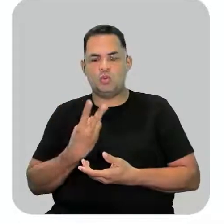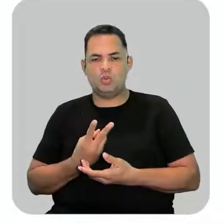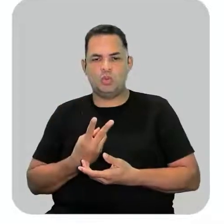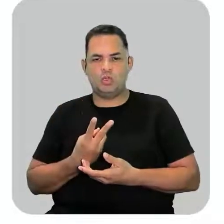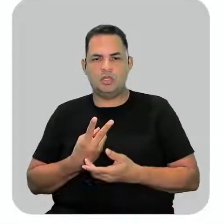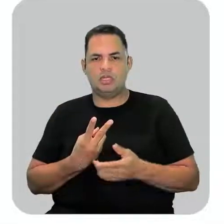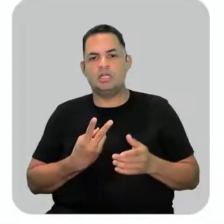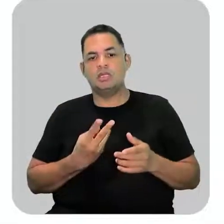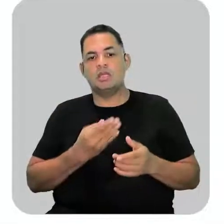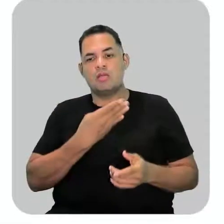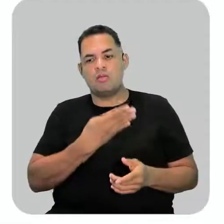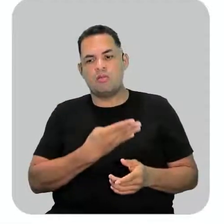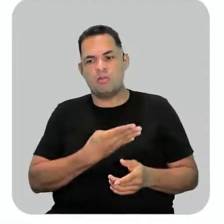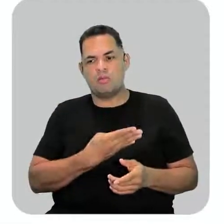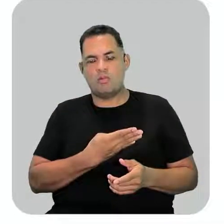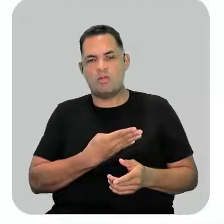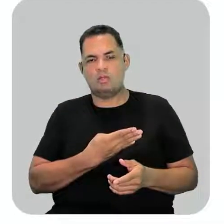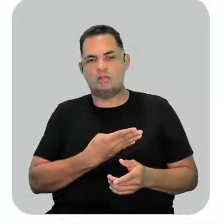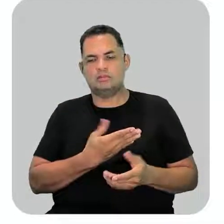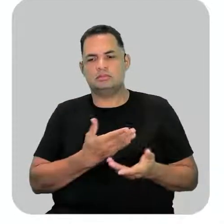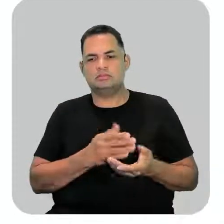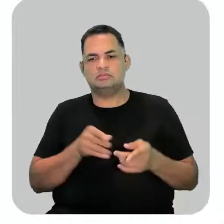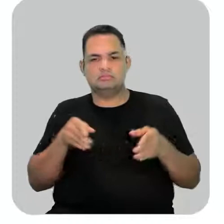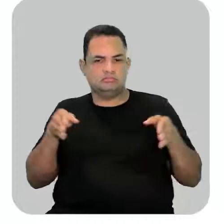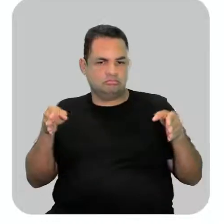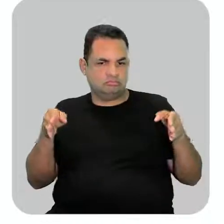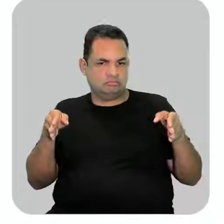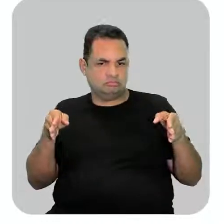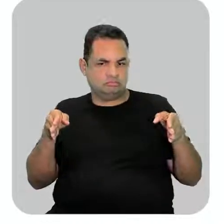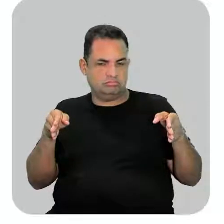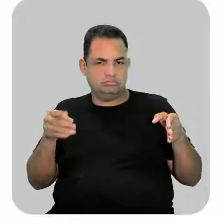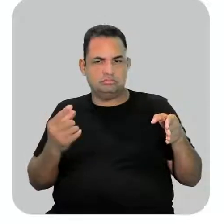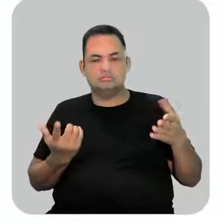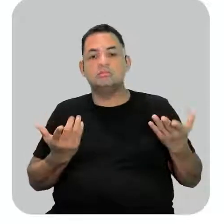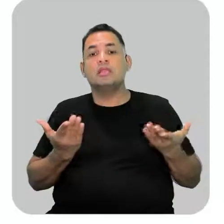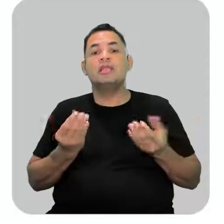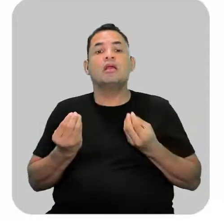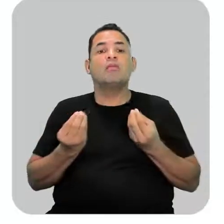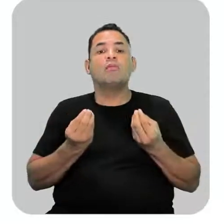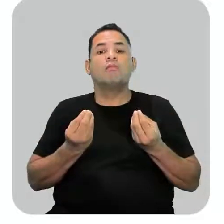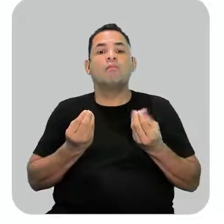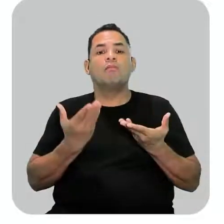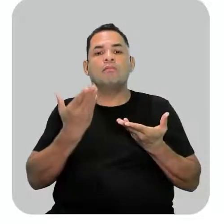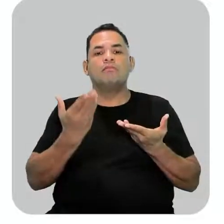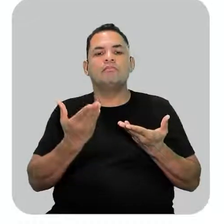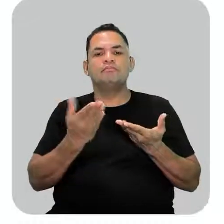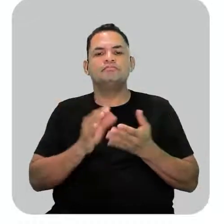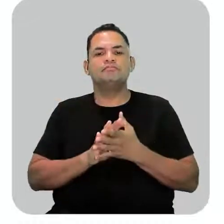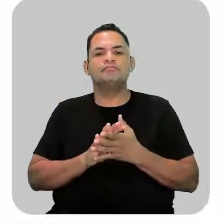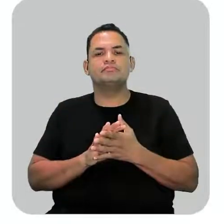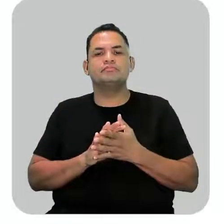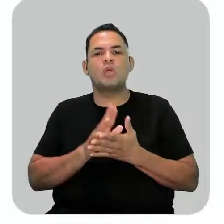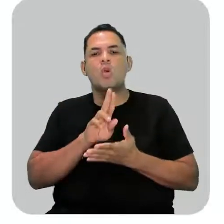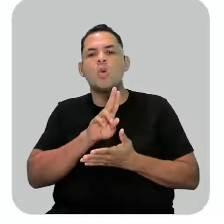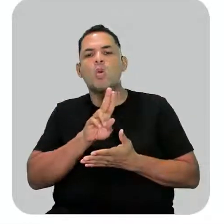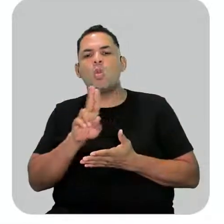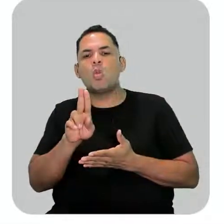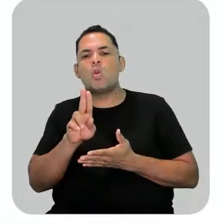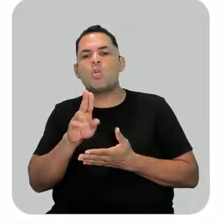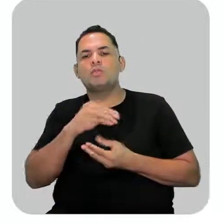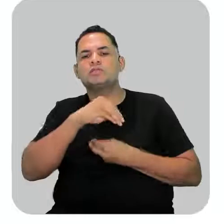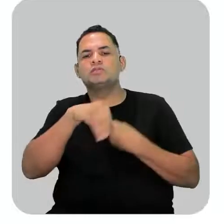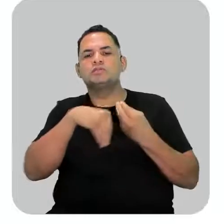2, 3, 4. Tá, e agora? Como que eu vou dar o nome desse